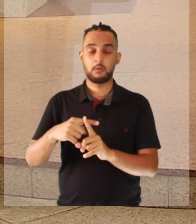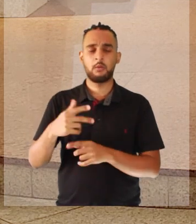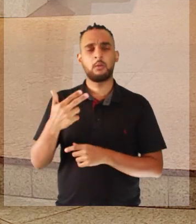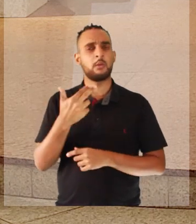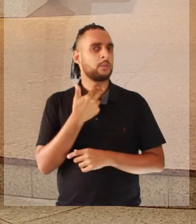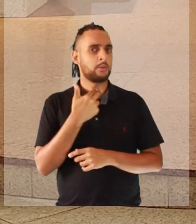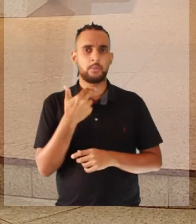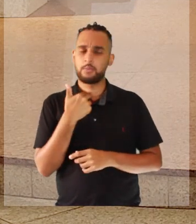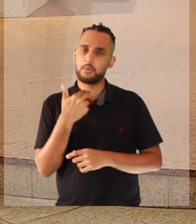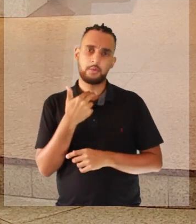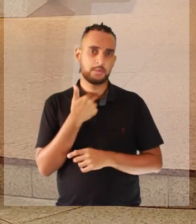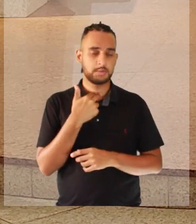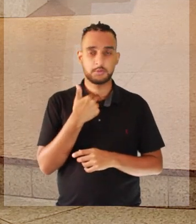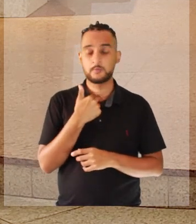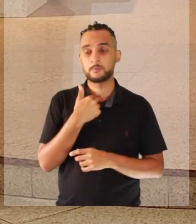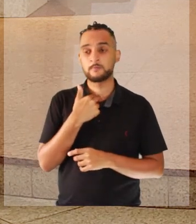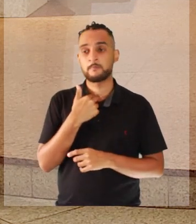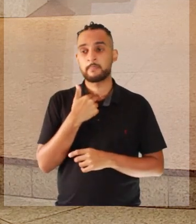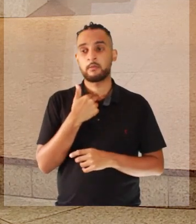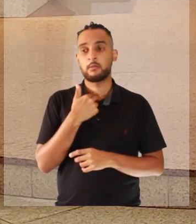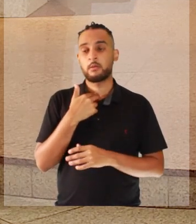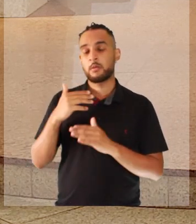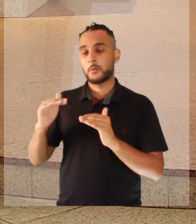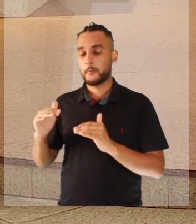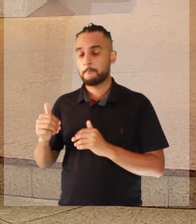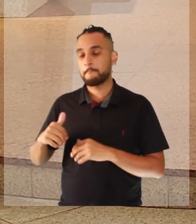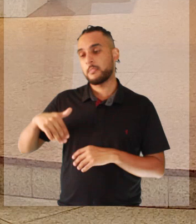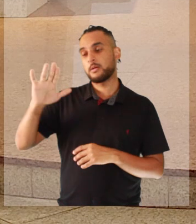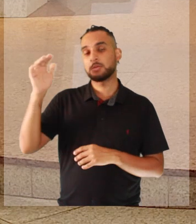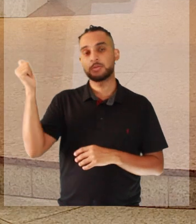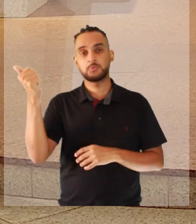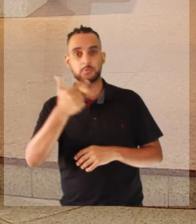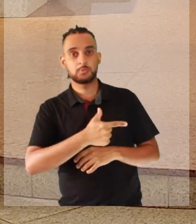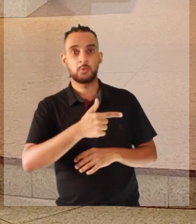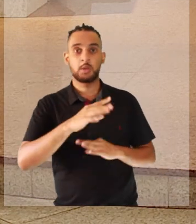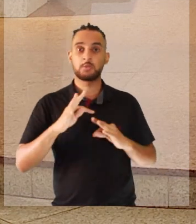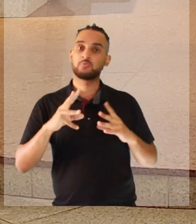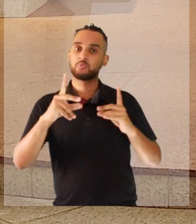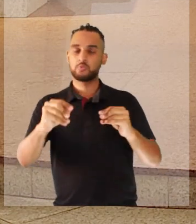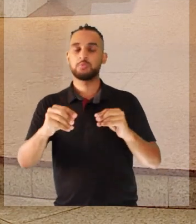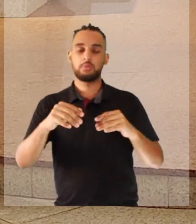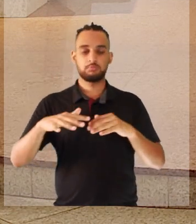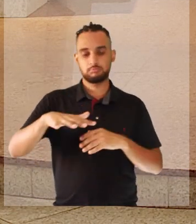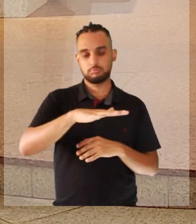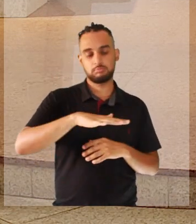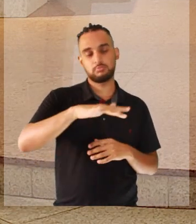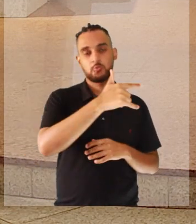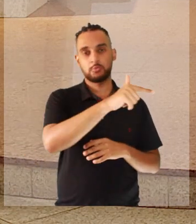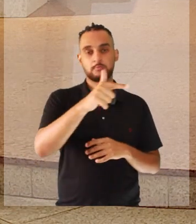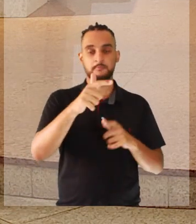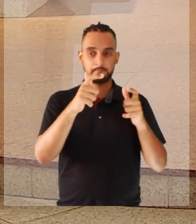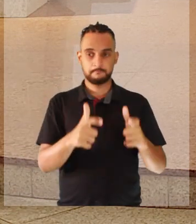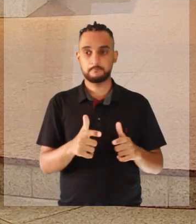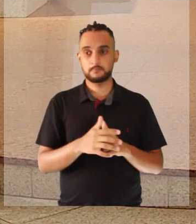igreja não pode ser considerado também maior do que toda a nave da